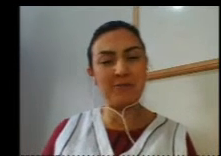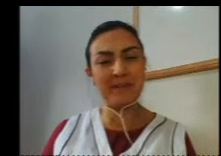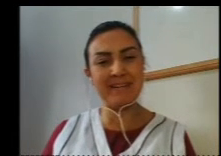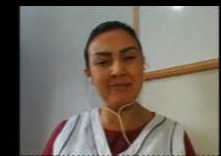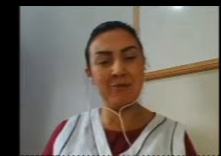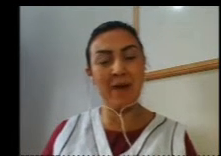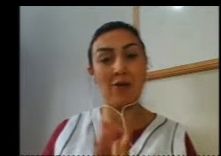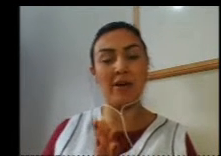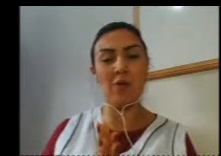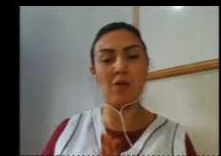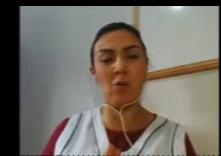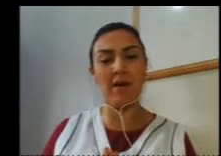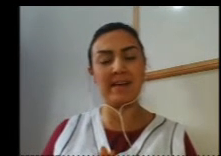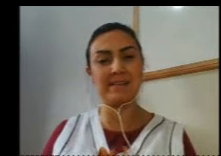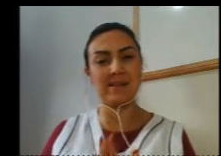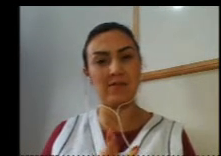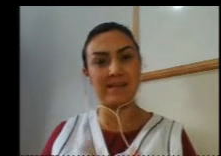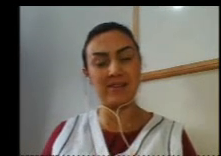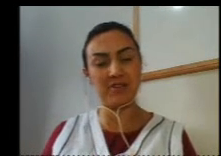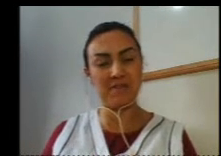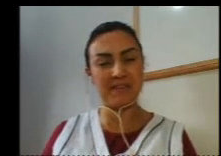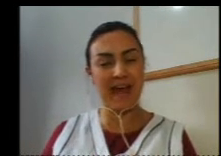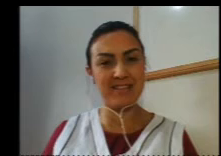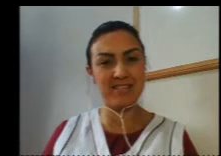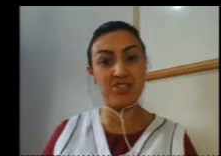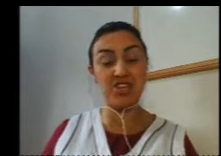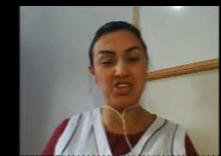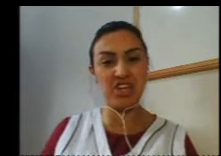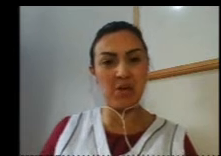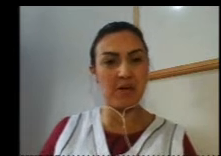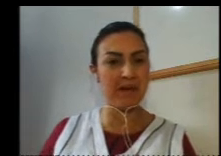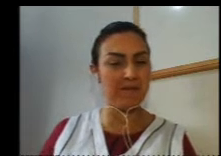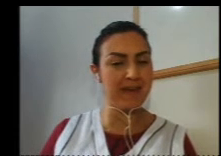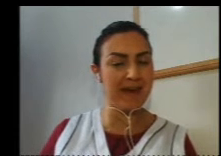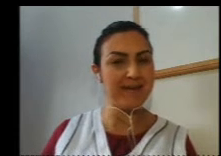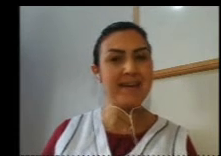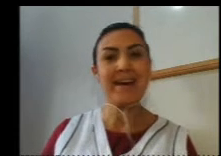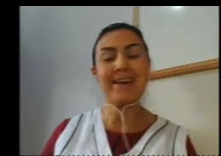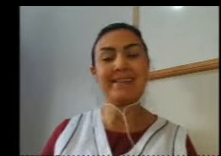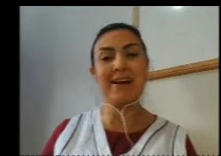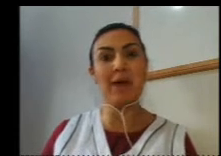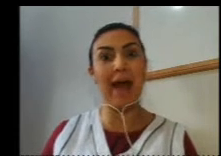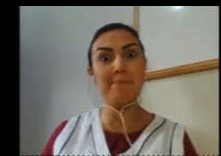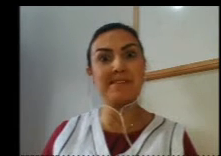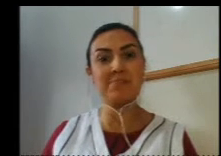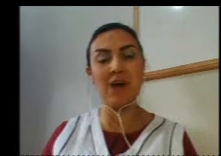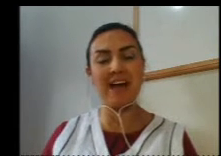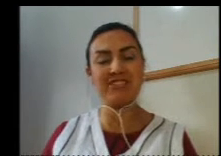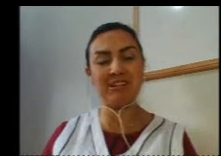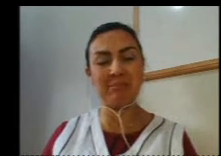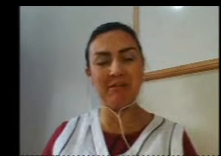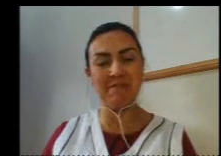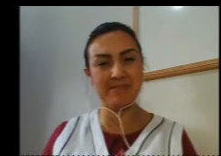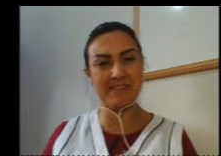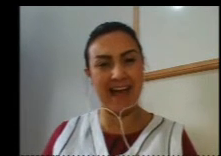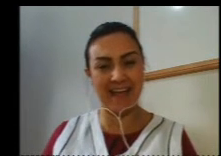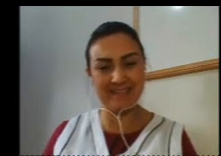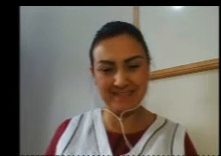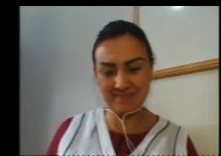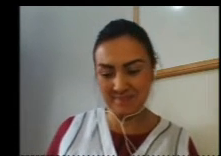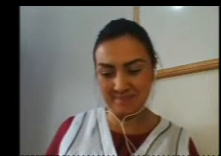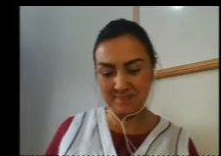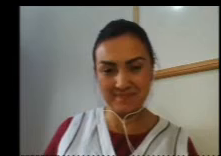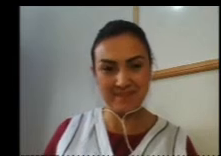Voltei, quarto ano, agora com a correção das atividades de geografia. Então, lápis e borracha na mão, vamos